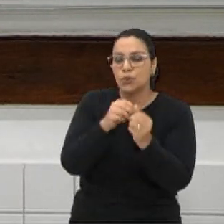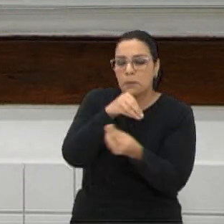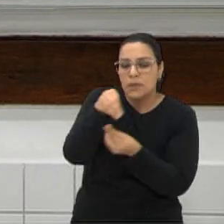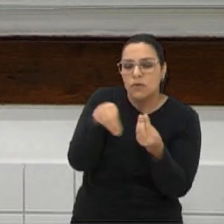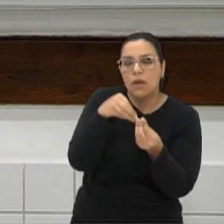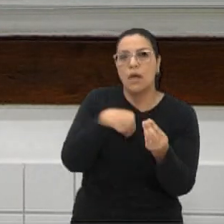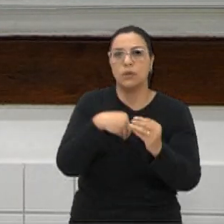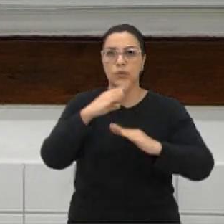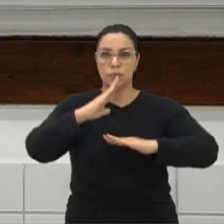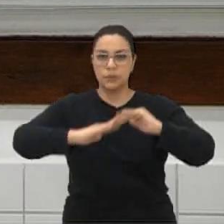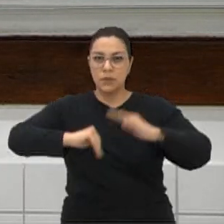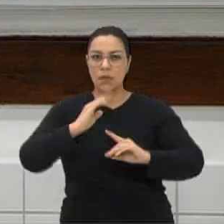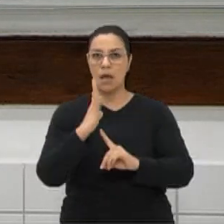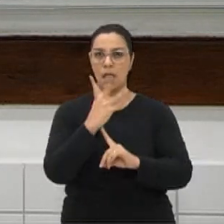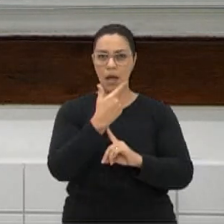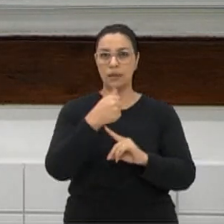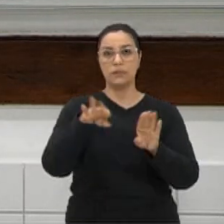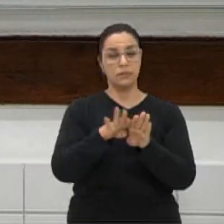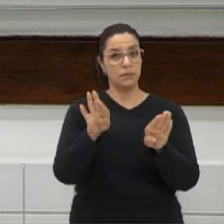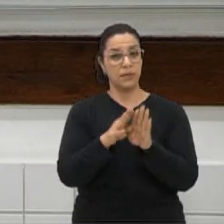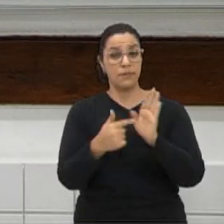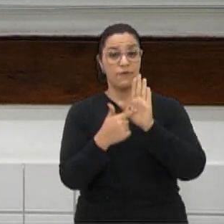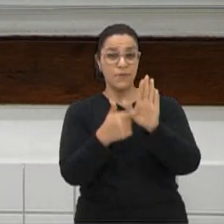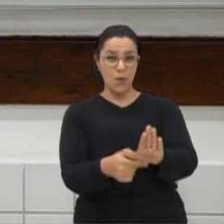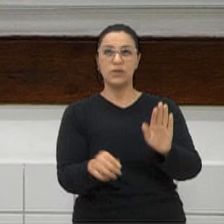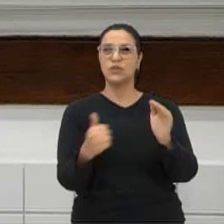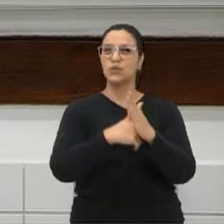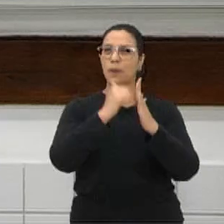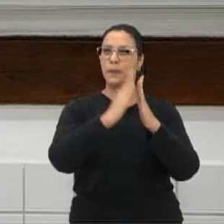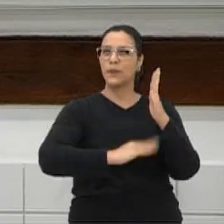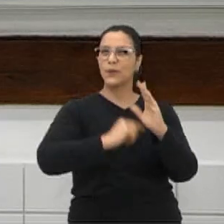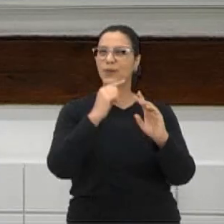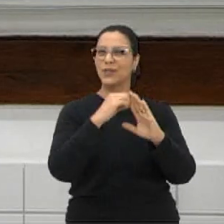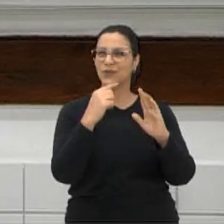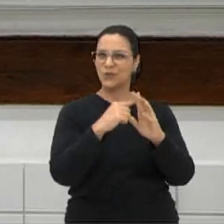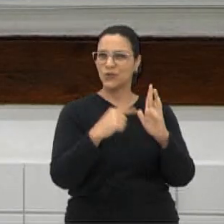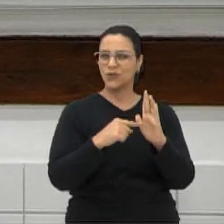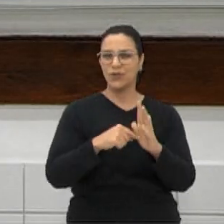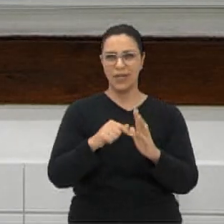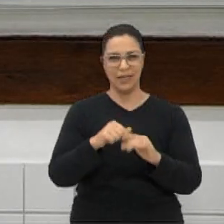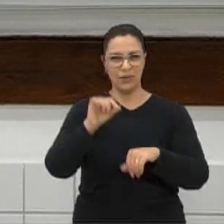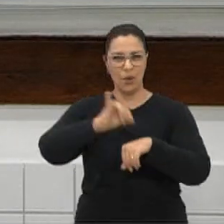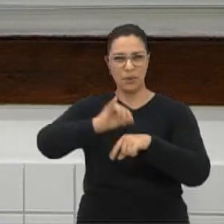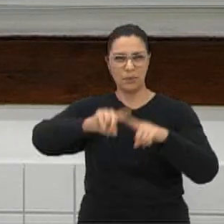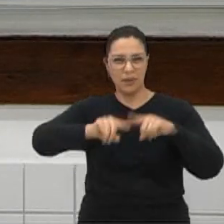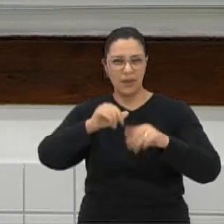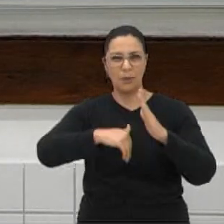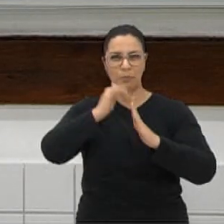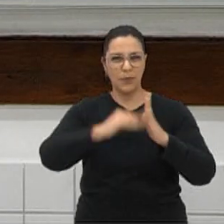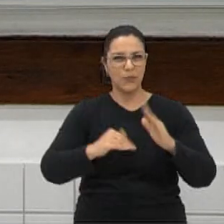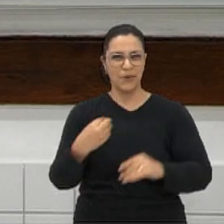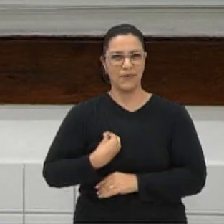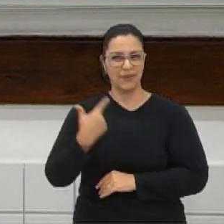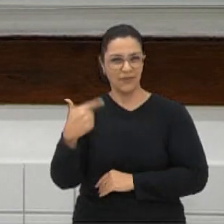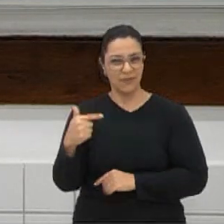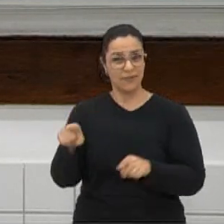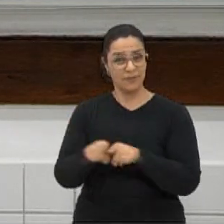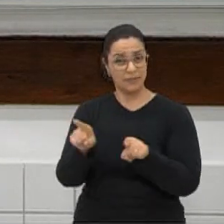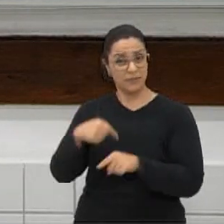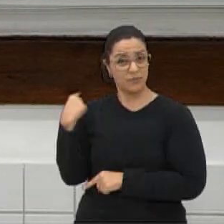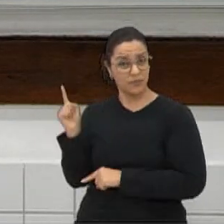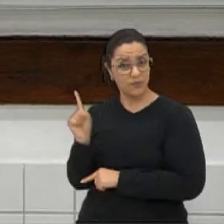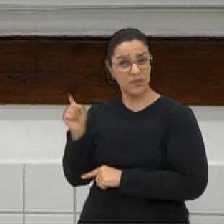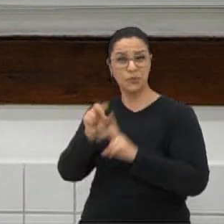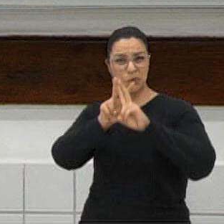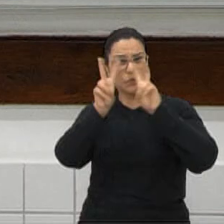e vai disseminar a natureza morta, porque aí a pintura naturalista ela dá essa possibilidade da natureza morta trabalhar exatamente